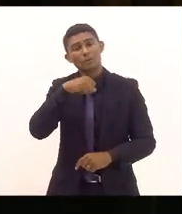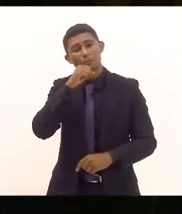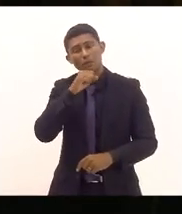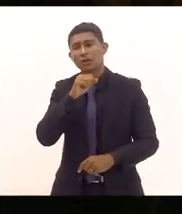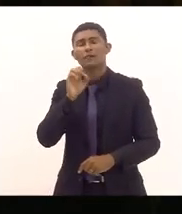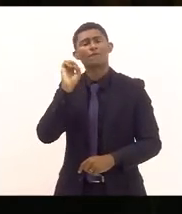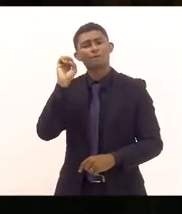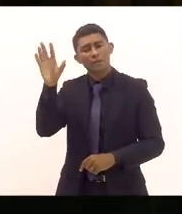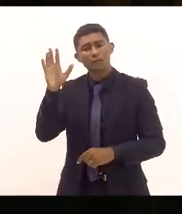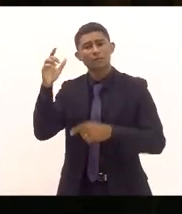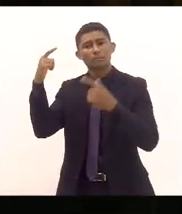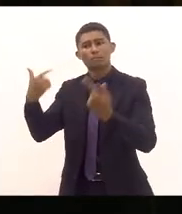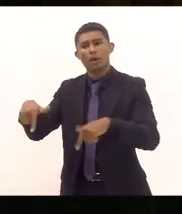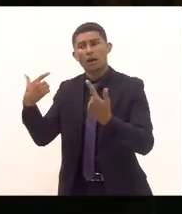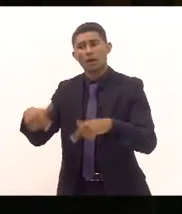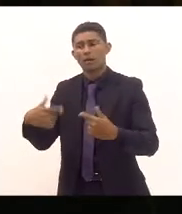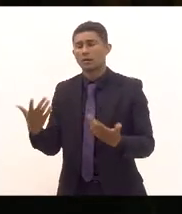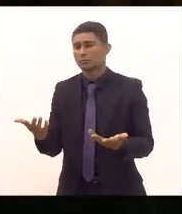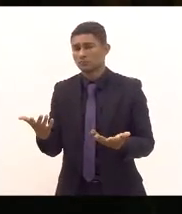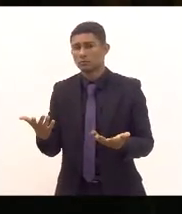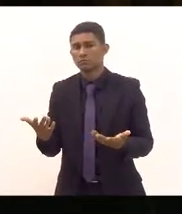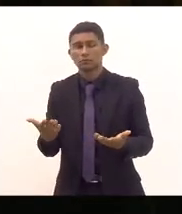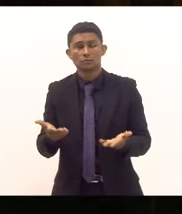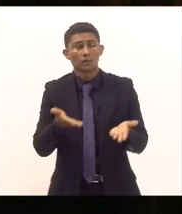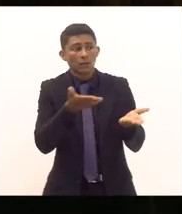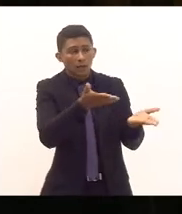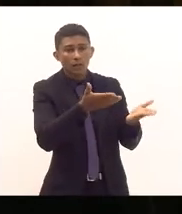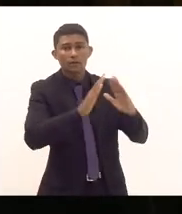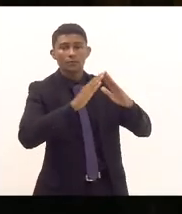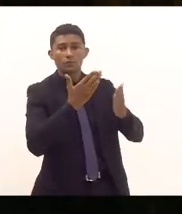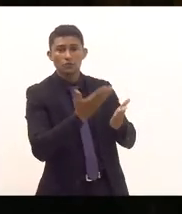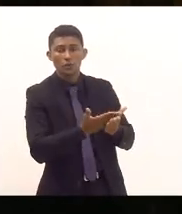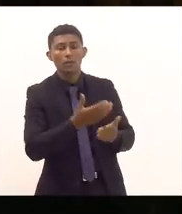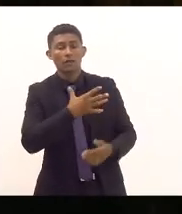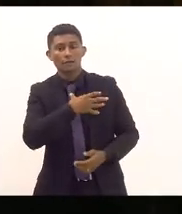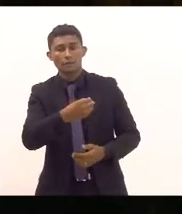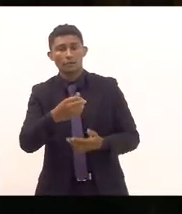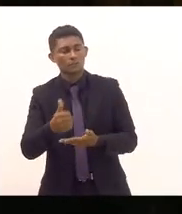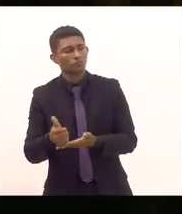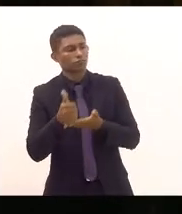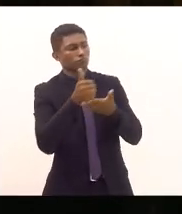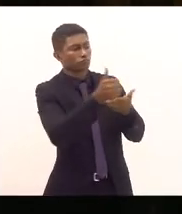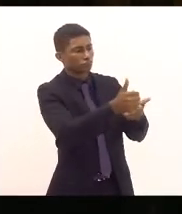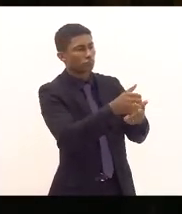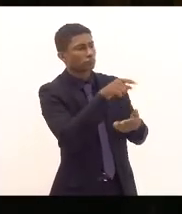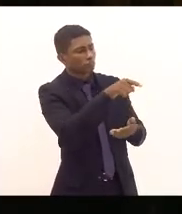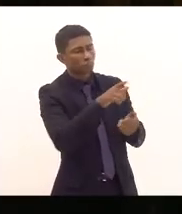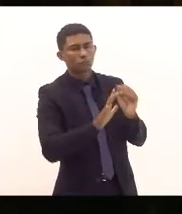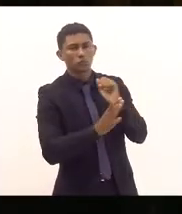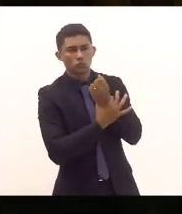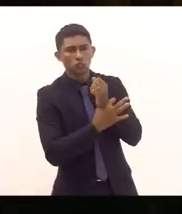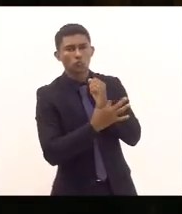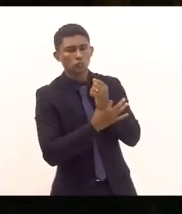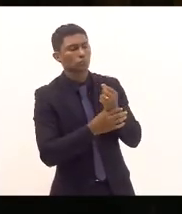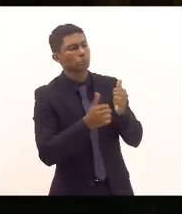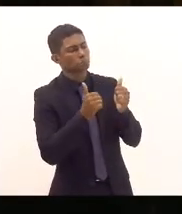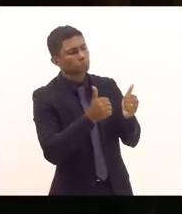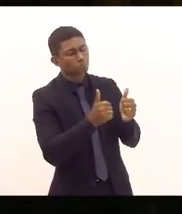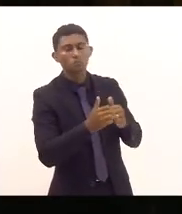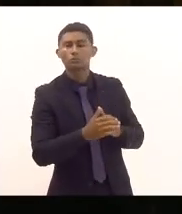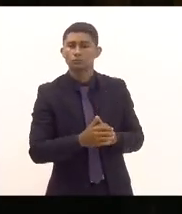independente não obstante a pandemia e deixar ali os seus filhos no ambiente confortável num ambiente Seguro às